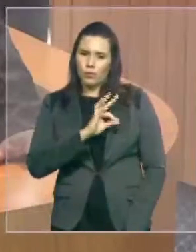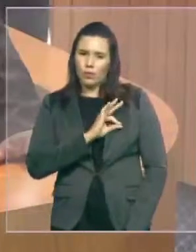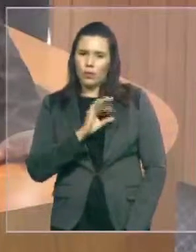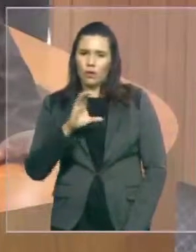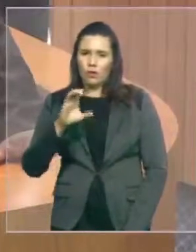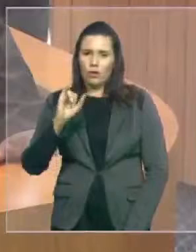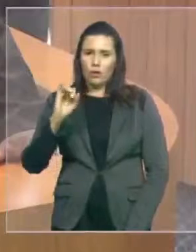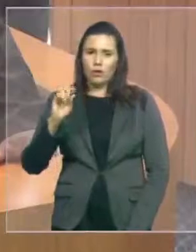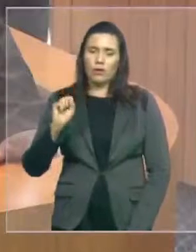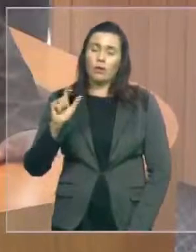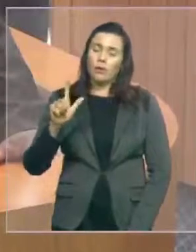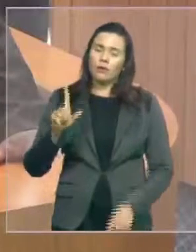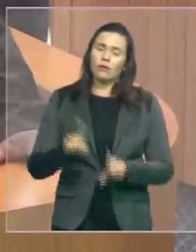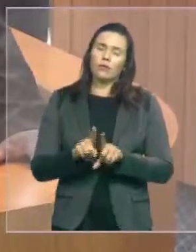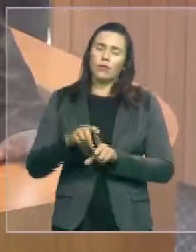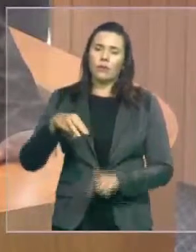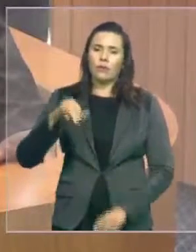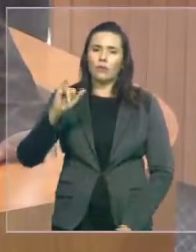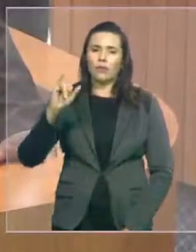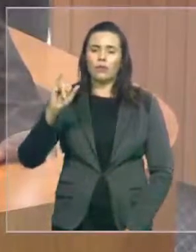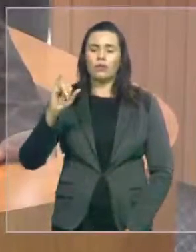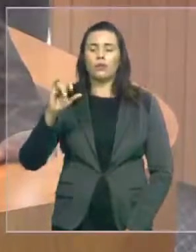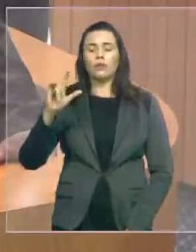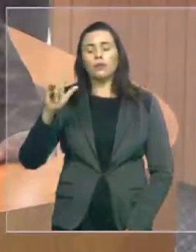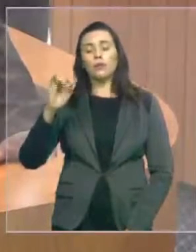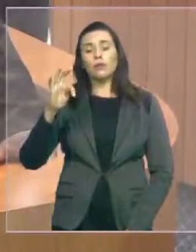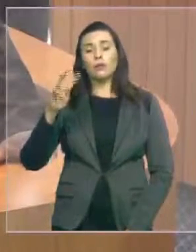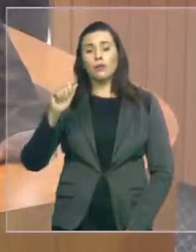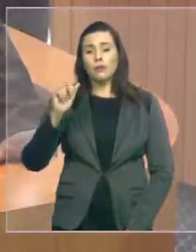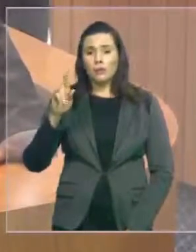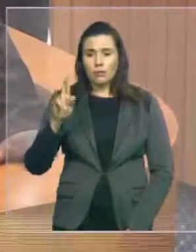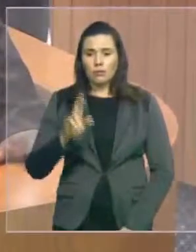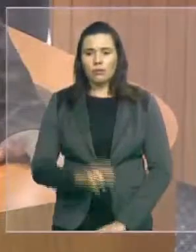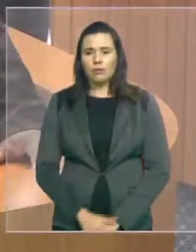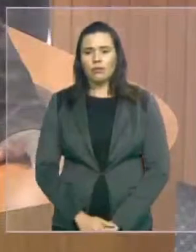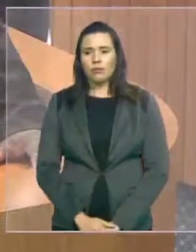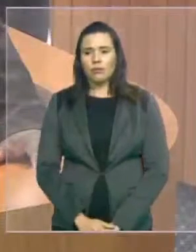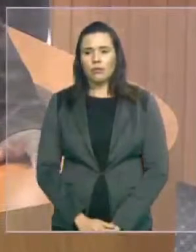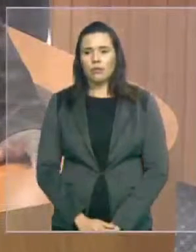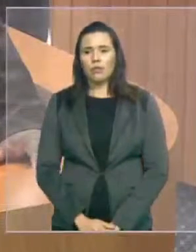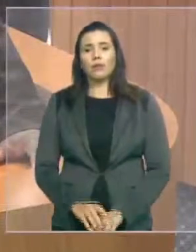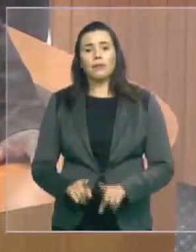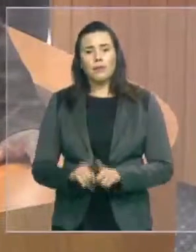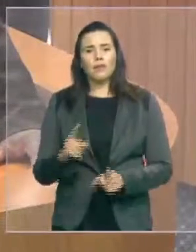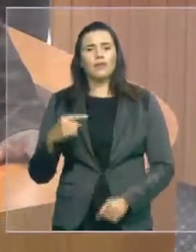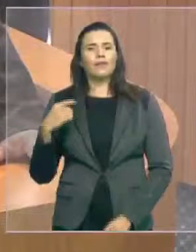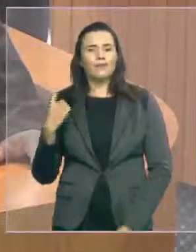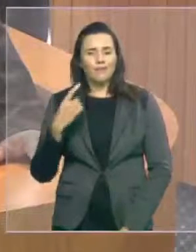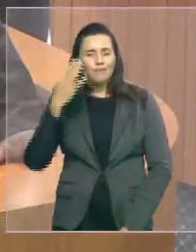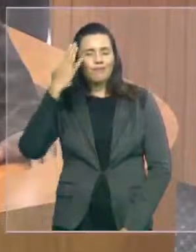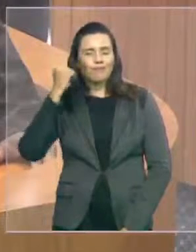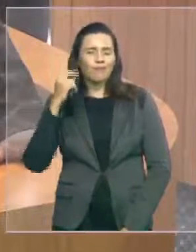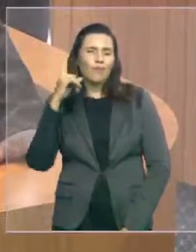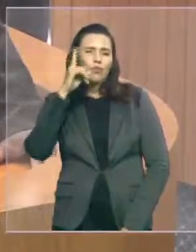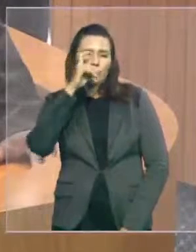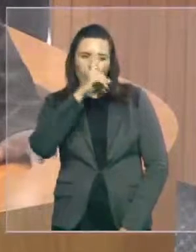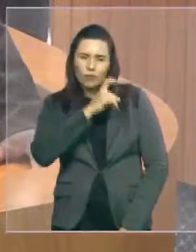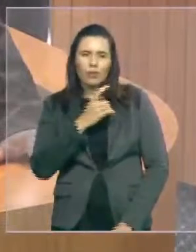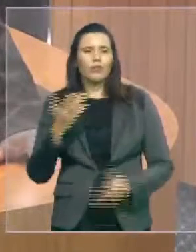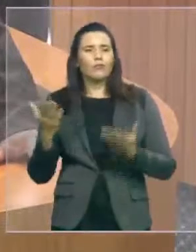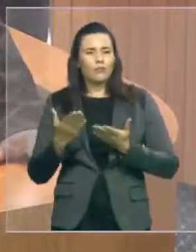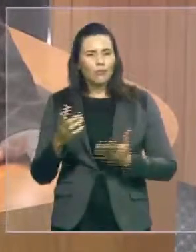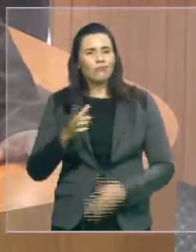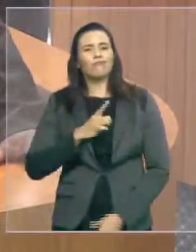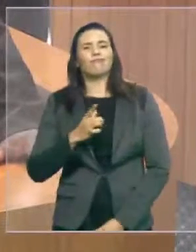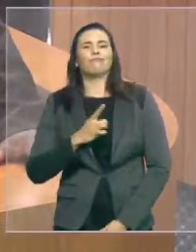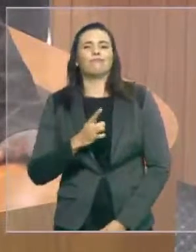policiais que não vão estapar o sol com a peneira, que é ainda muito grande. E este